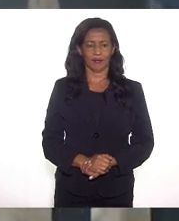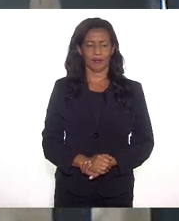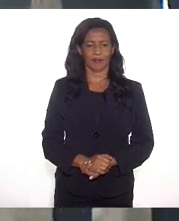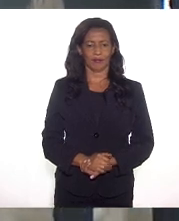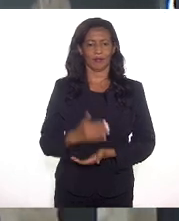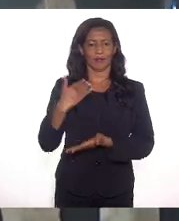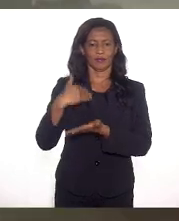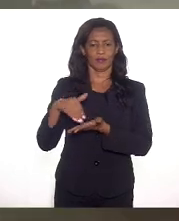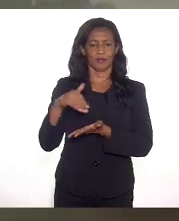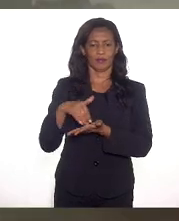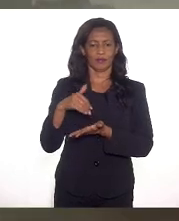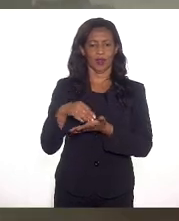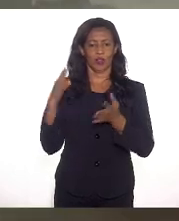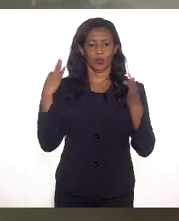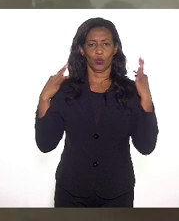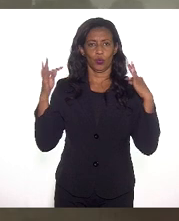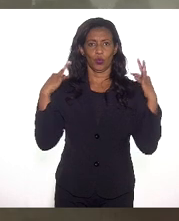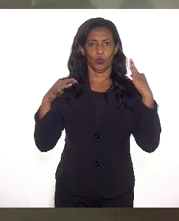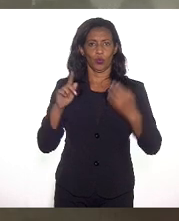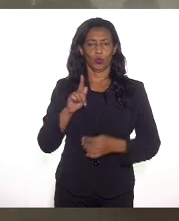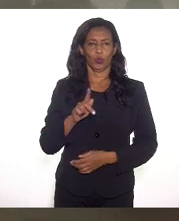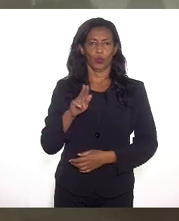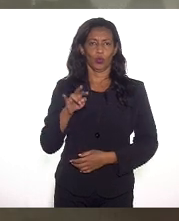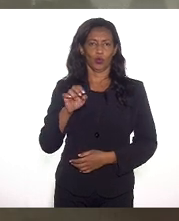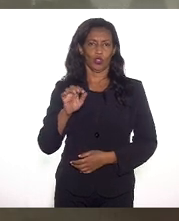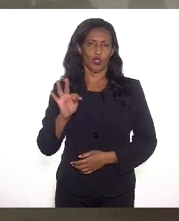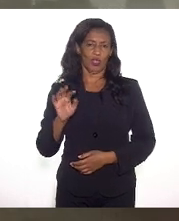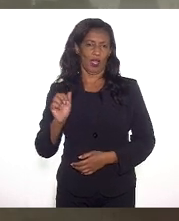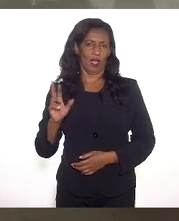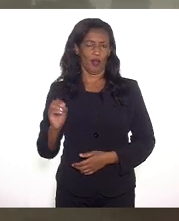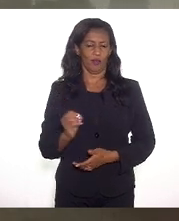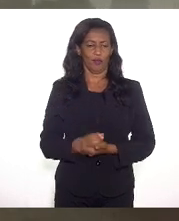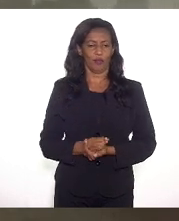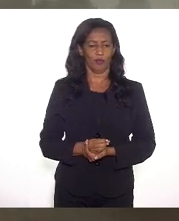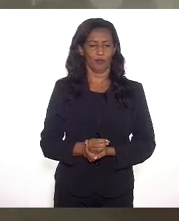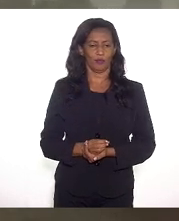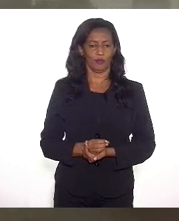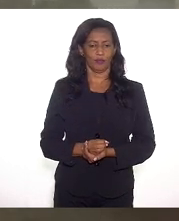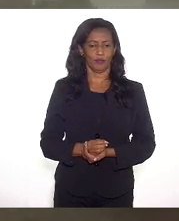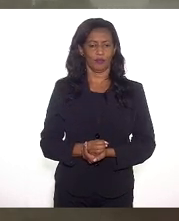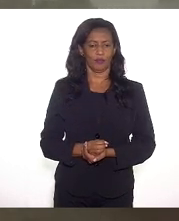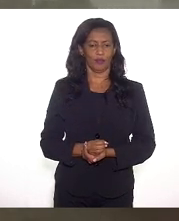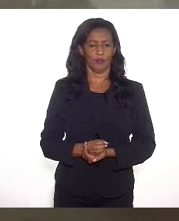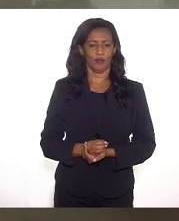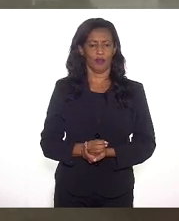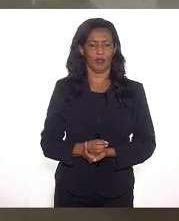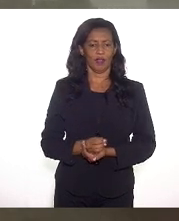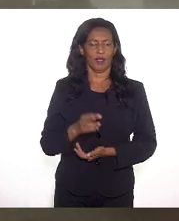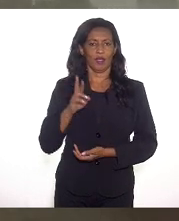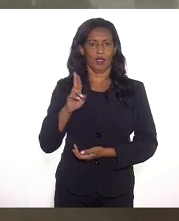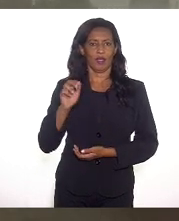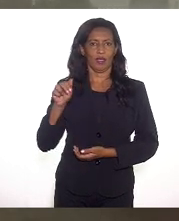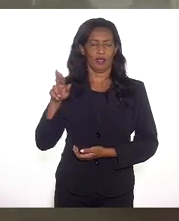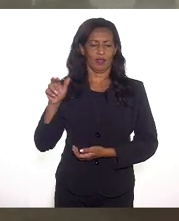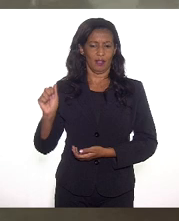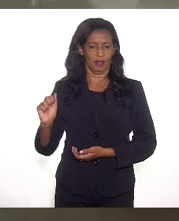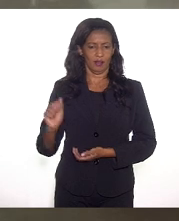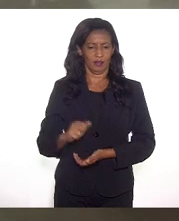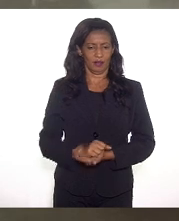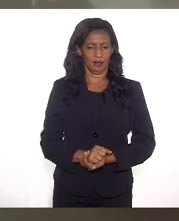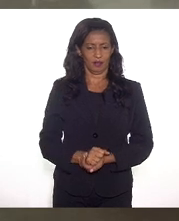O secretário de Turismo, Gustavo Tutuca, receberá da senhora Renan Fastelli Batista.